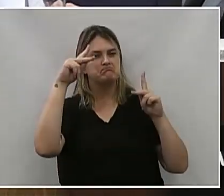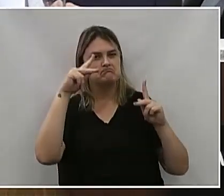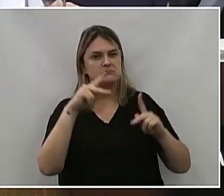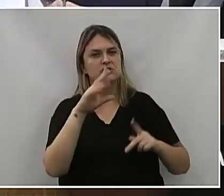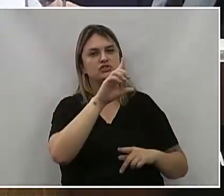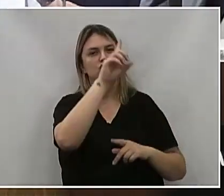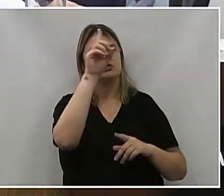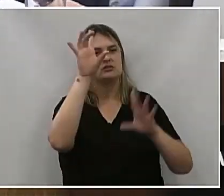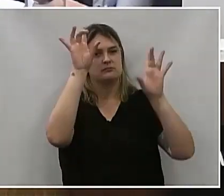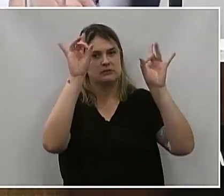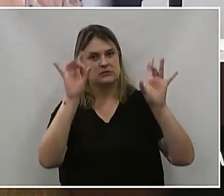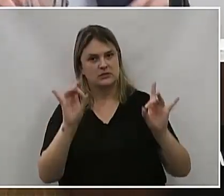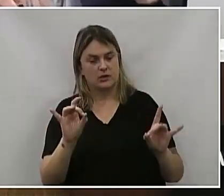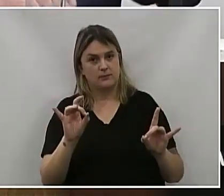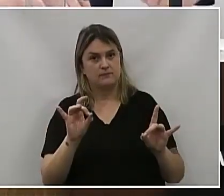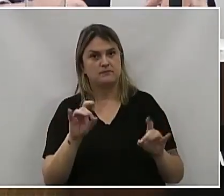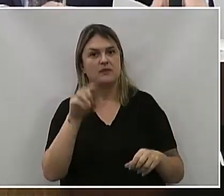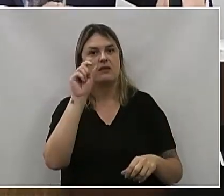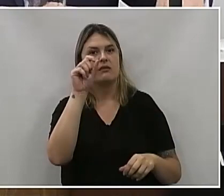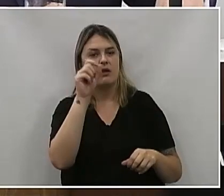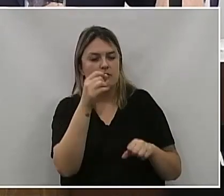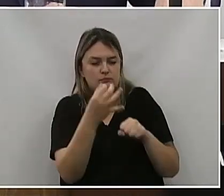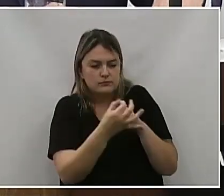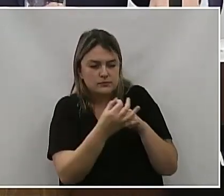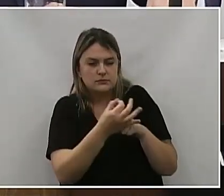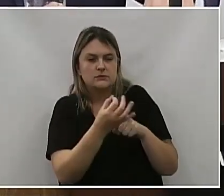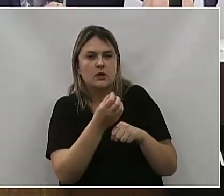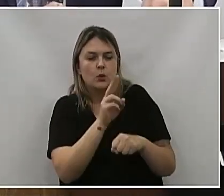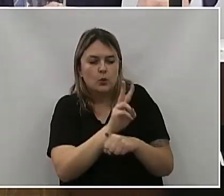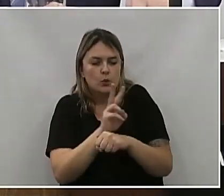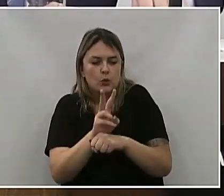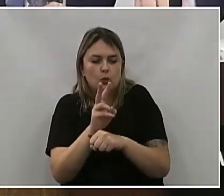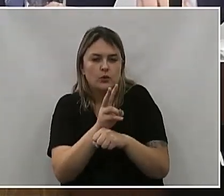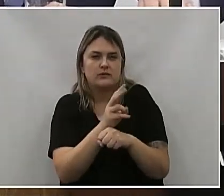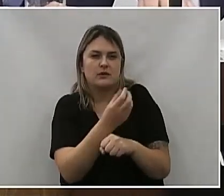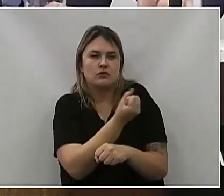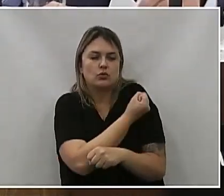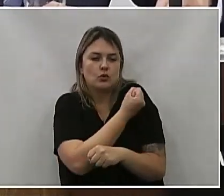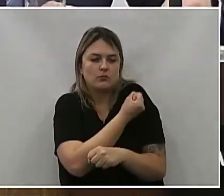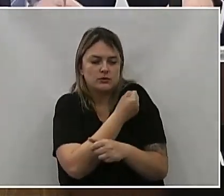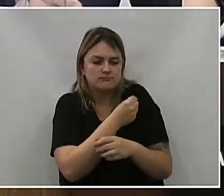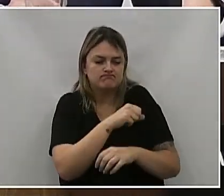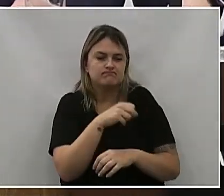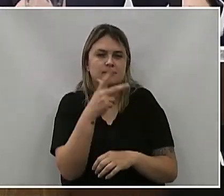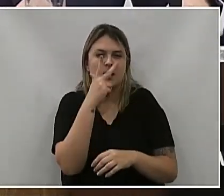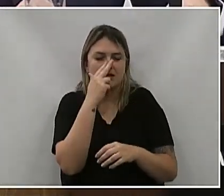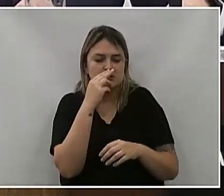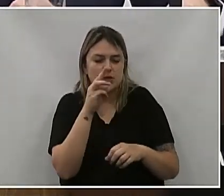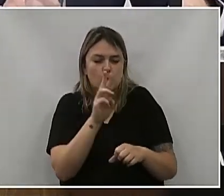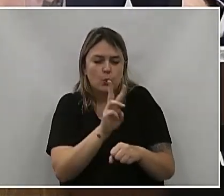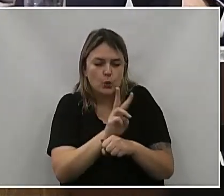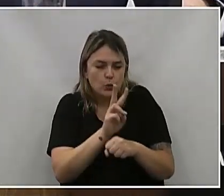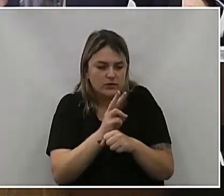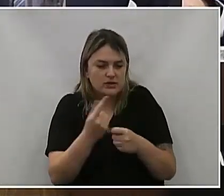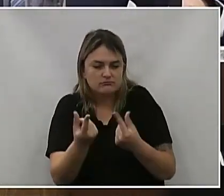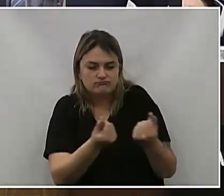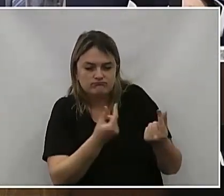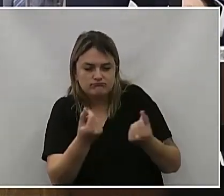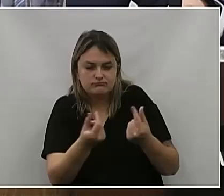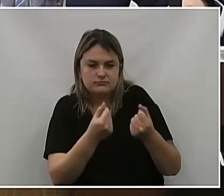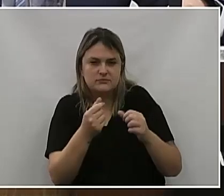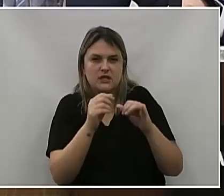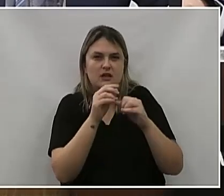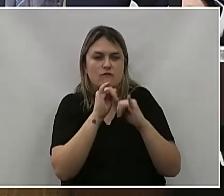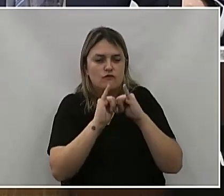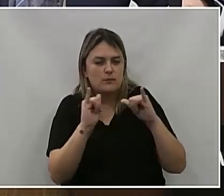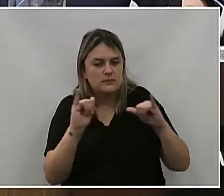ao Dia do Contador. Os contadores são os guardiões dos números, os arquitetos das finanças e os mestres das transparências. Em